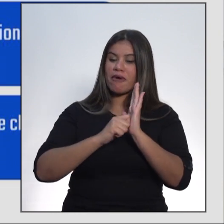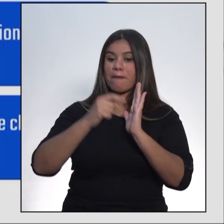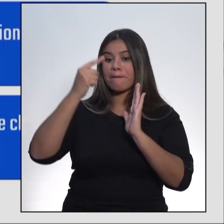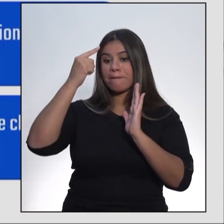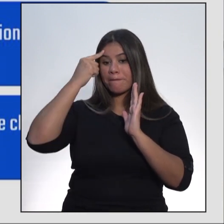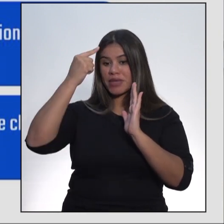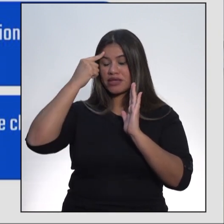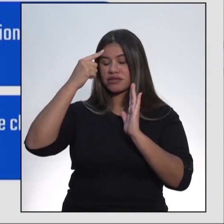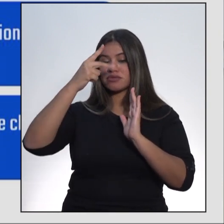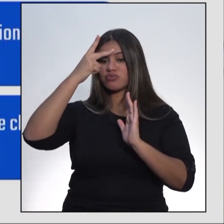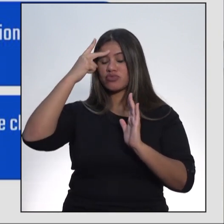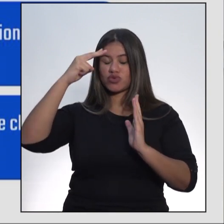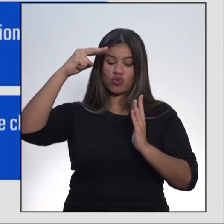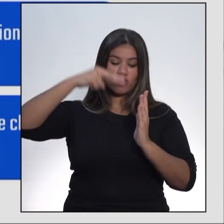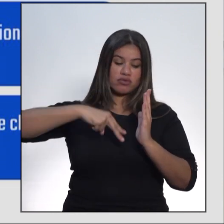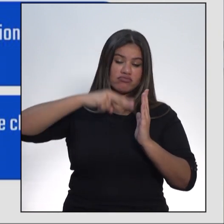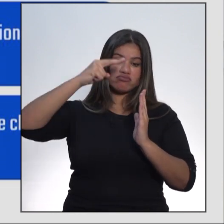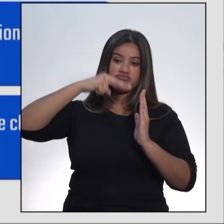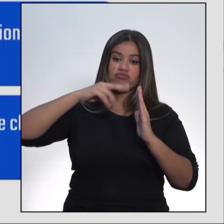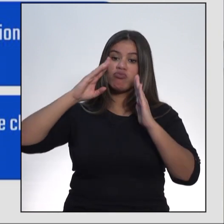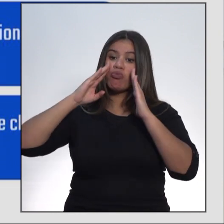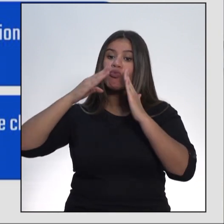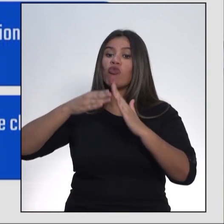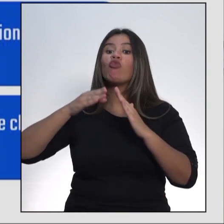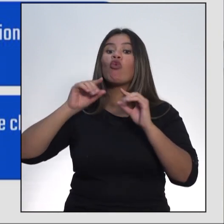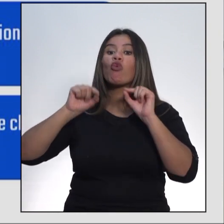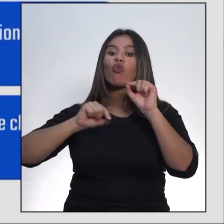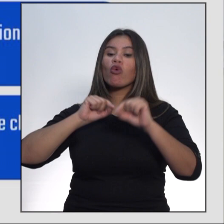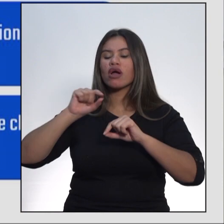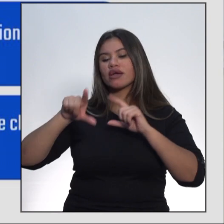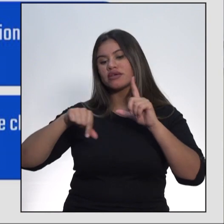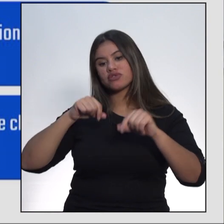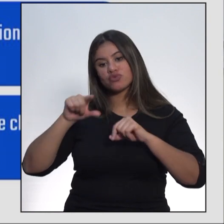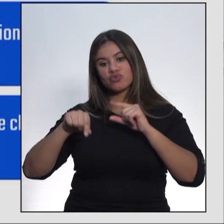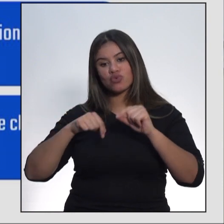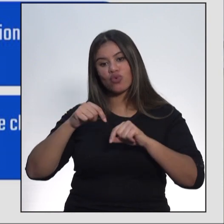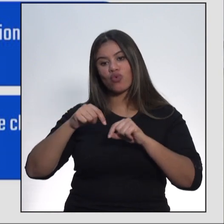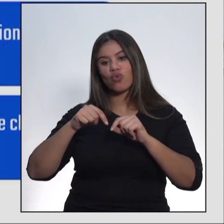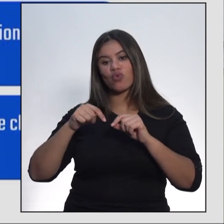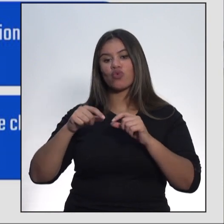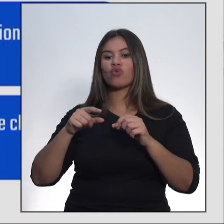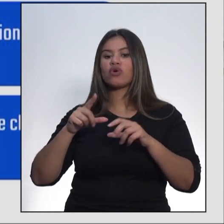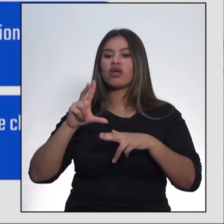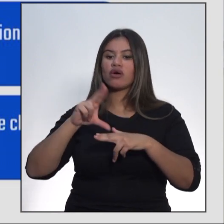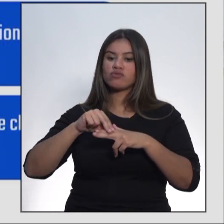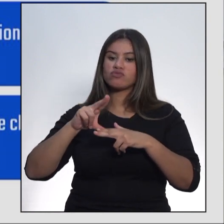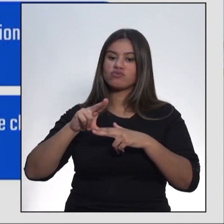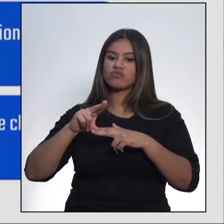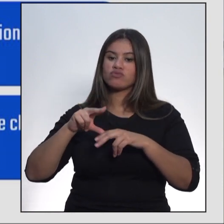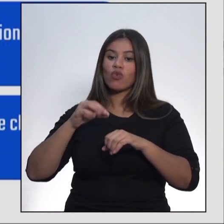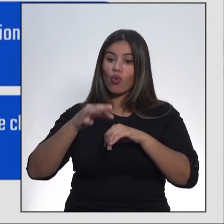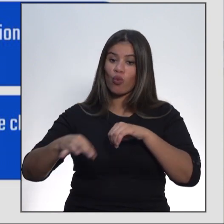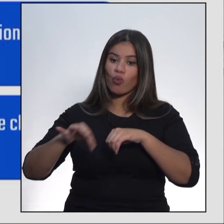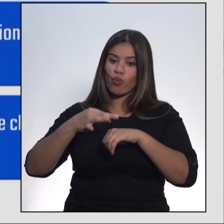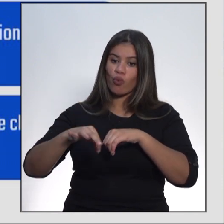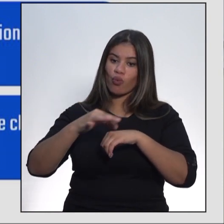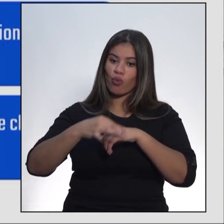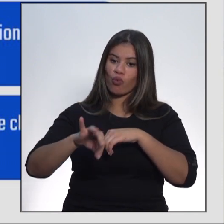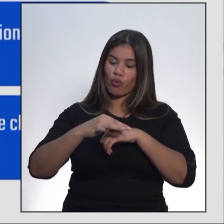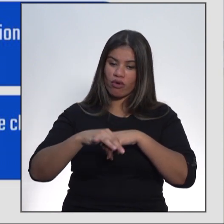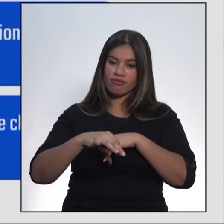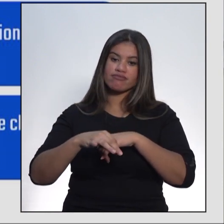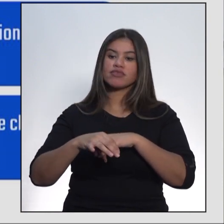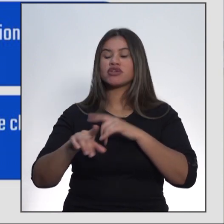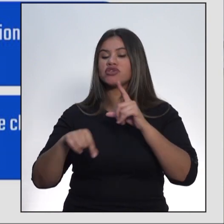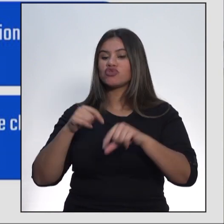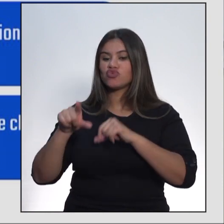seu texto, o público-alvo. Escolha bem os argumentos que selecionou e